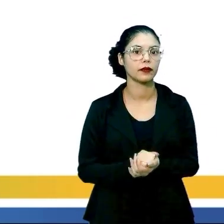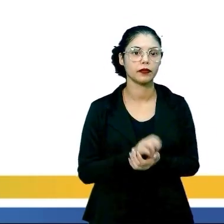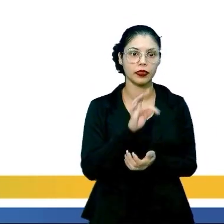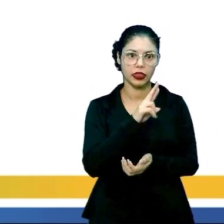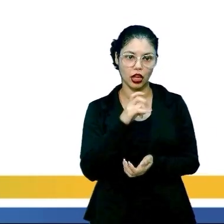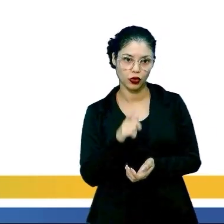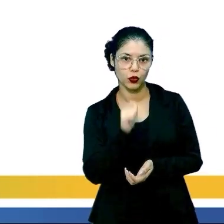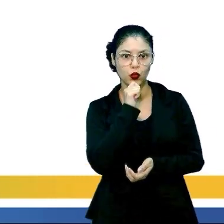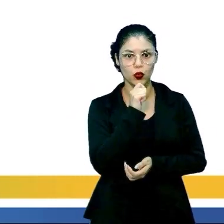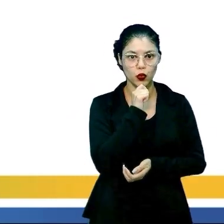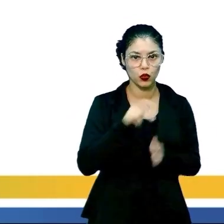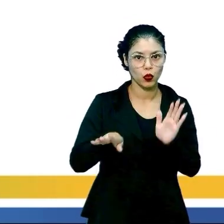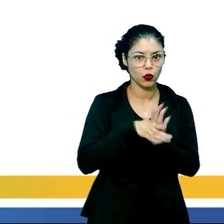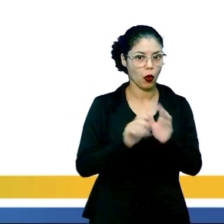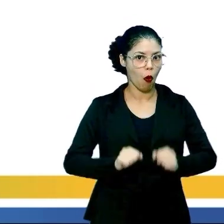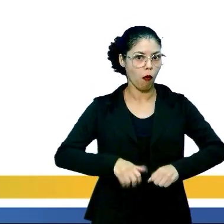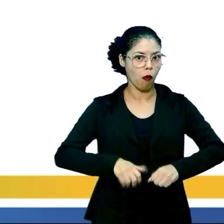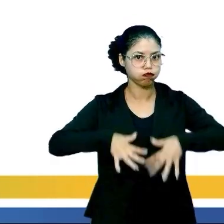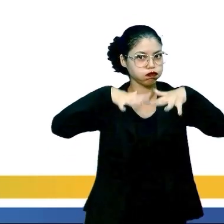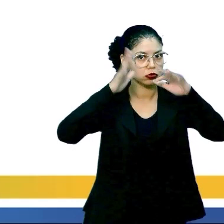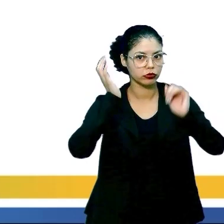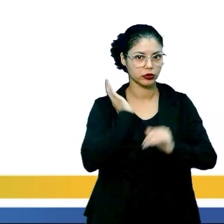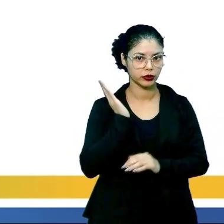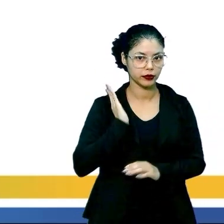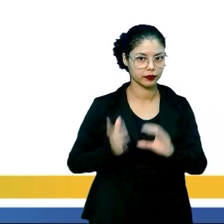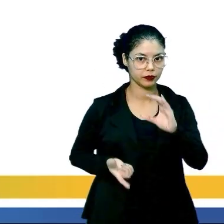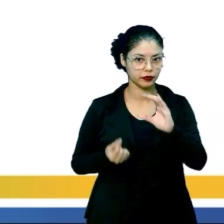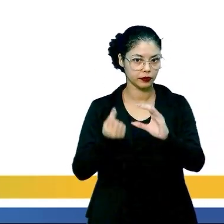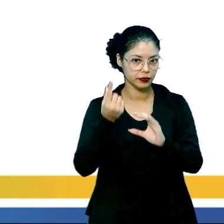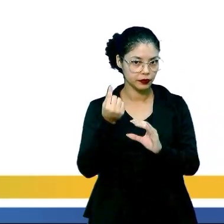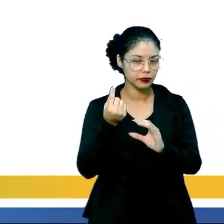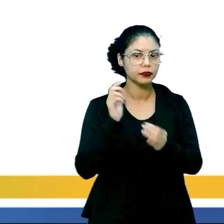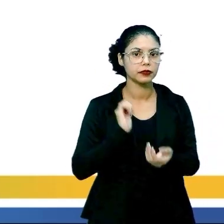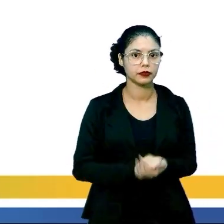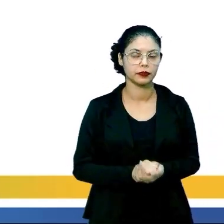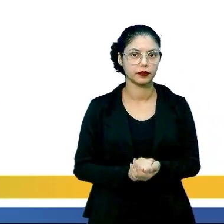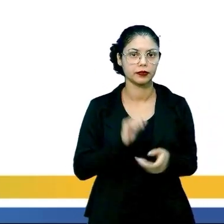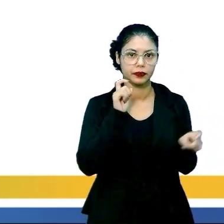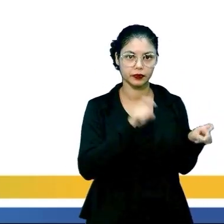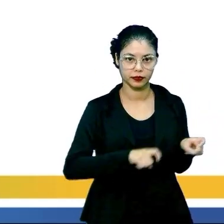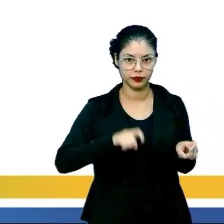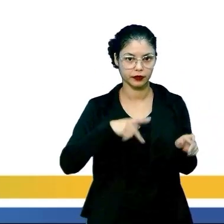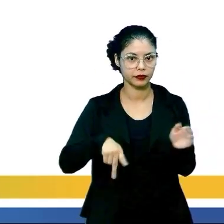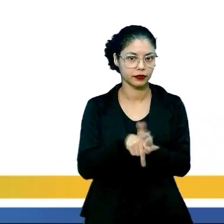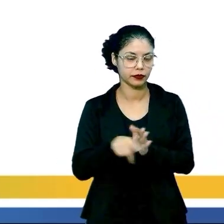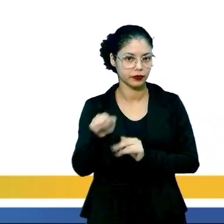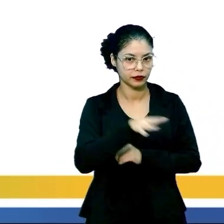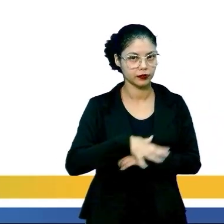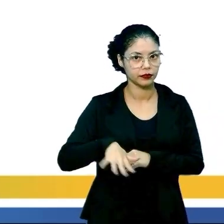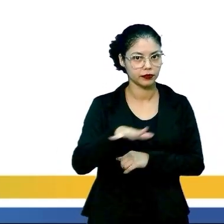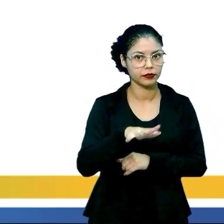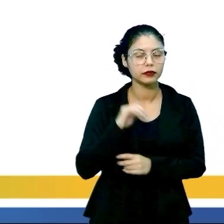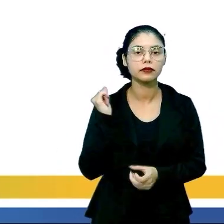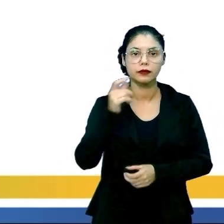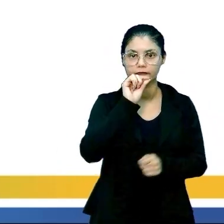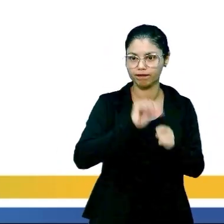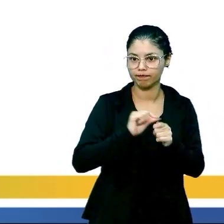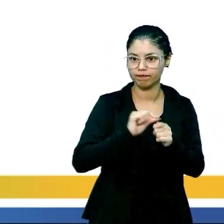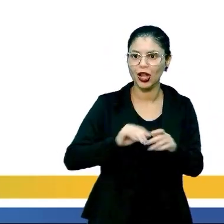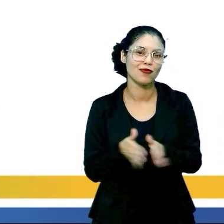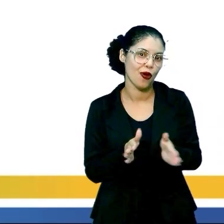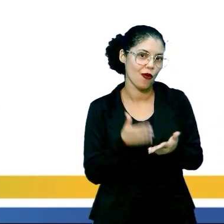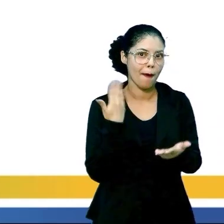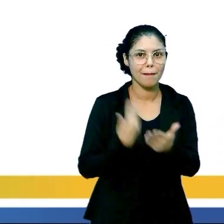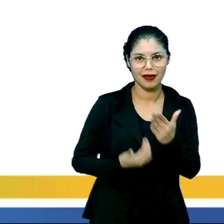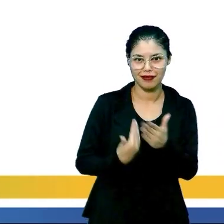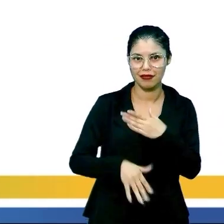ela é proveniente do acúmulo de capital, do êxodo rural, dos cercamentos que eu já disse, né? Que fez com que as pessoas mais pobres